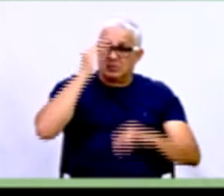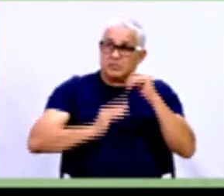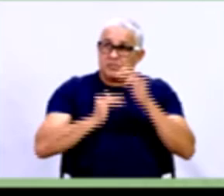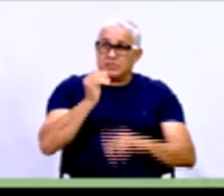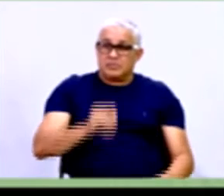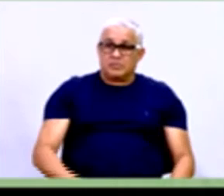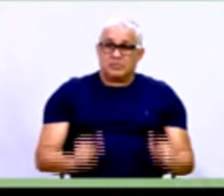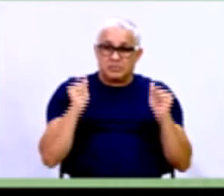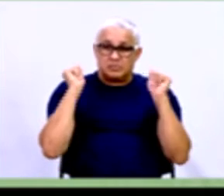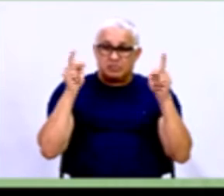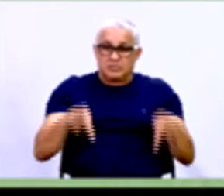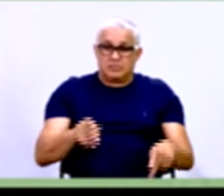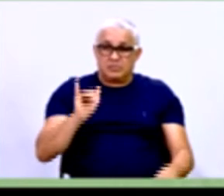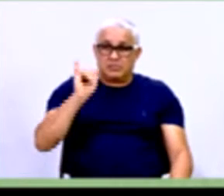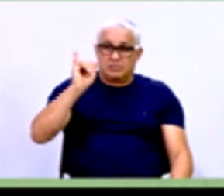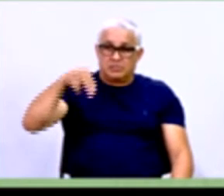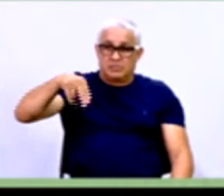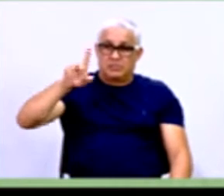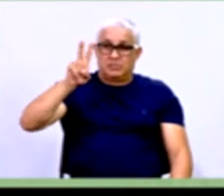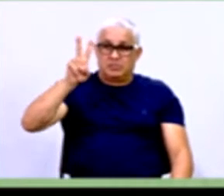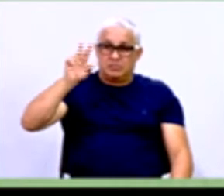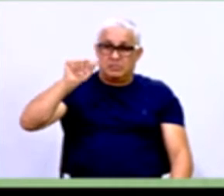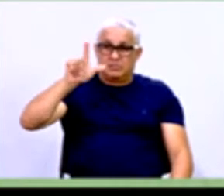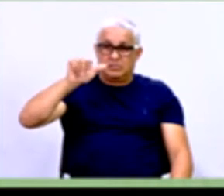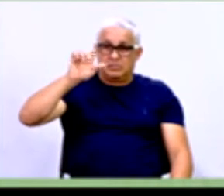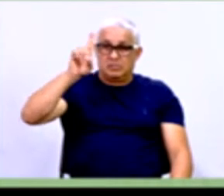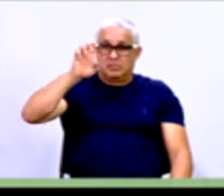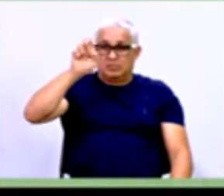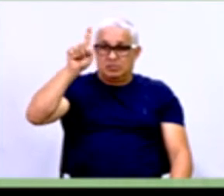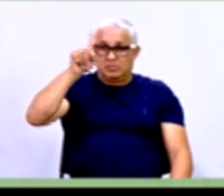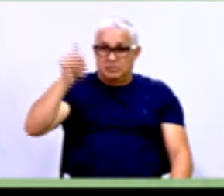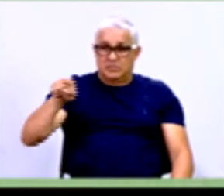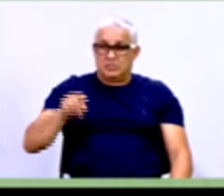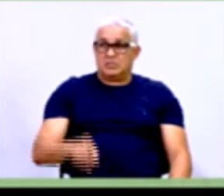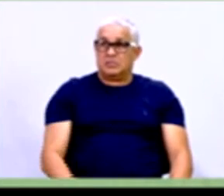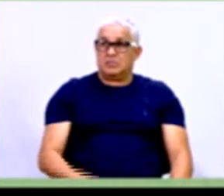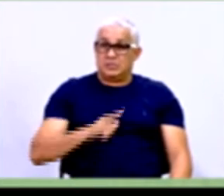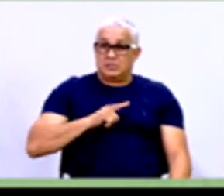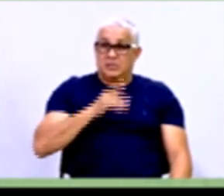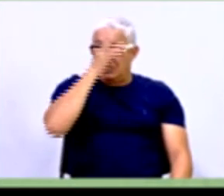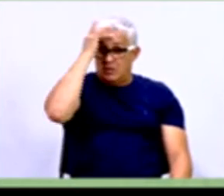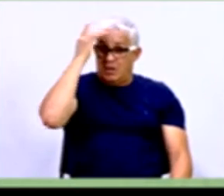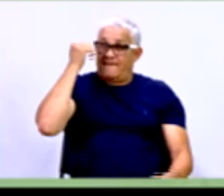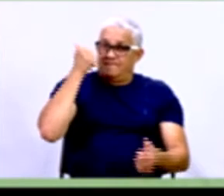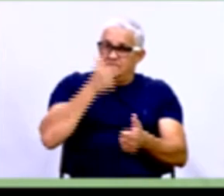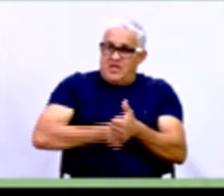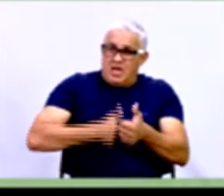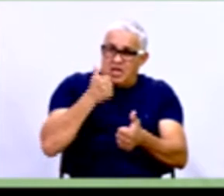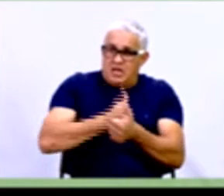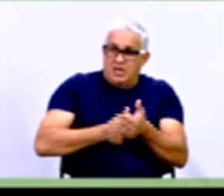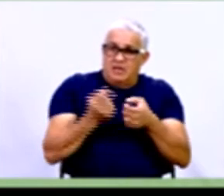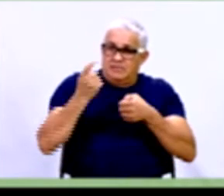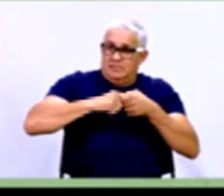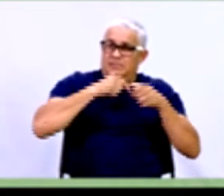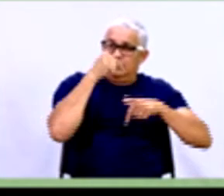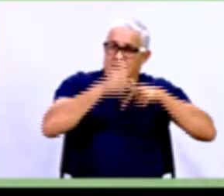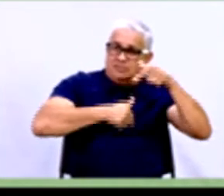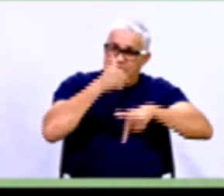Aposentadoria por invalidez. Aí, nesse caso, nós temos a pessoa tentou, né, voltar ao